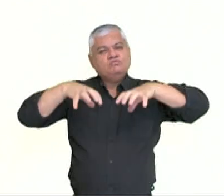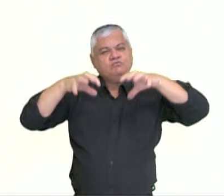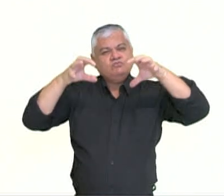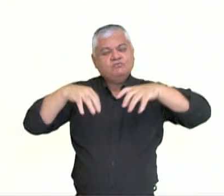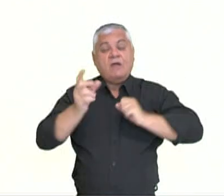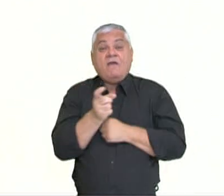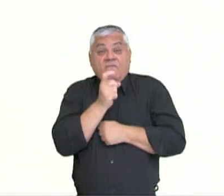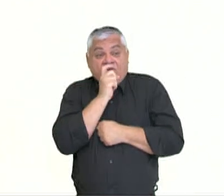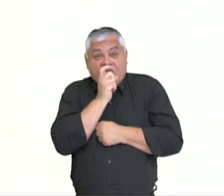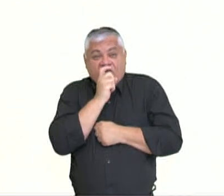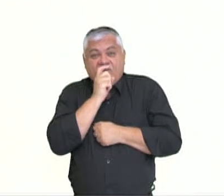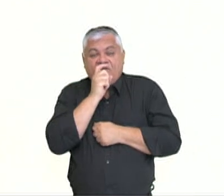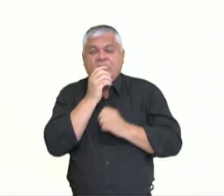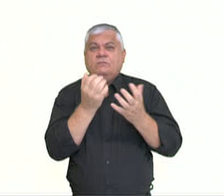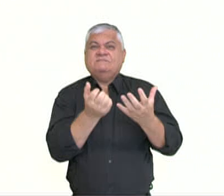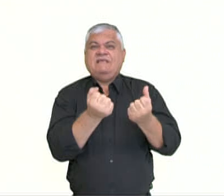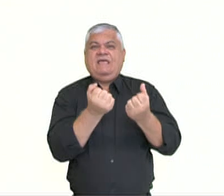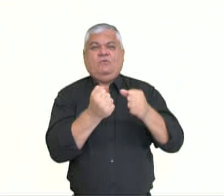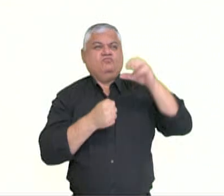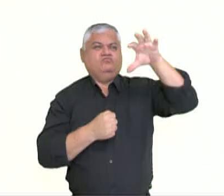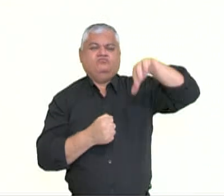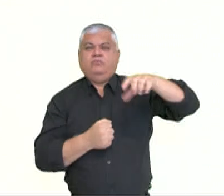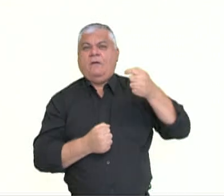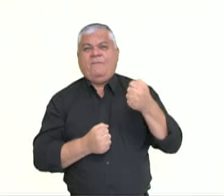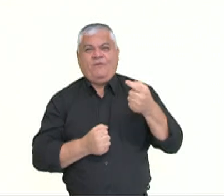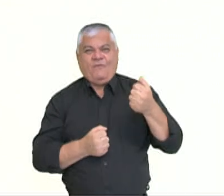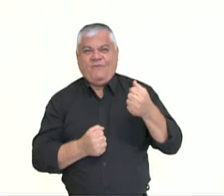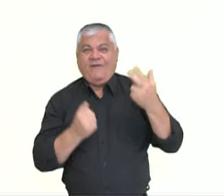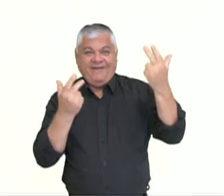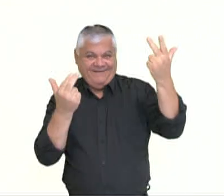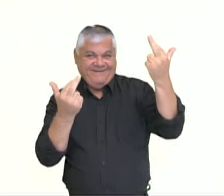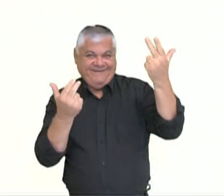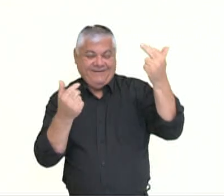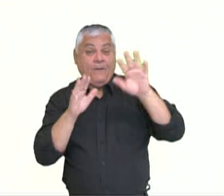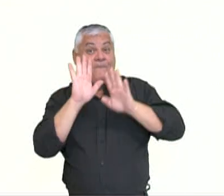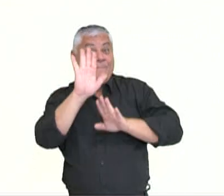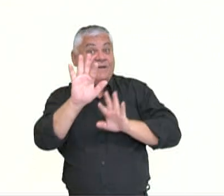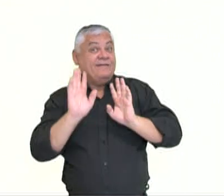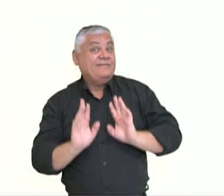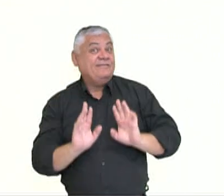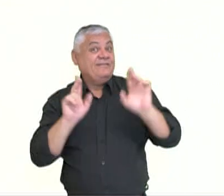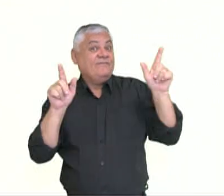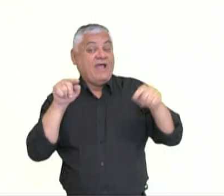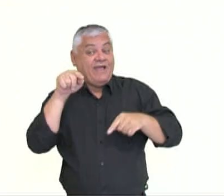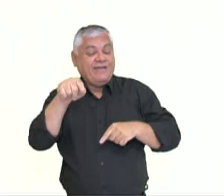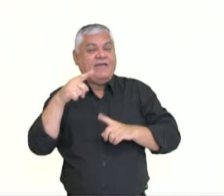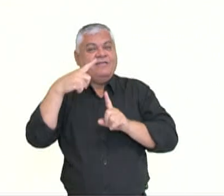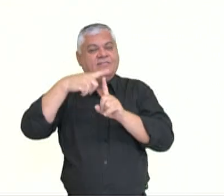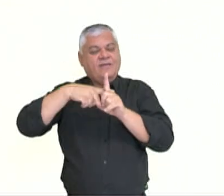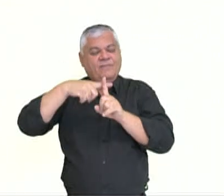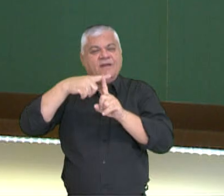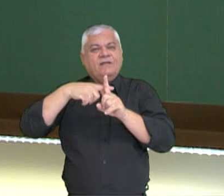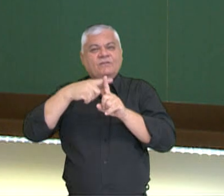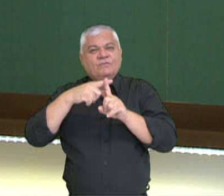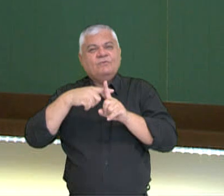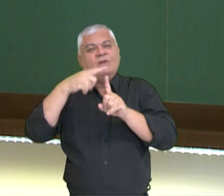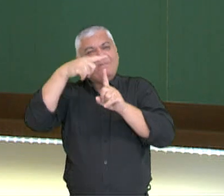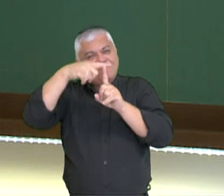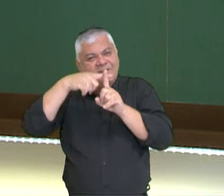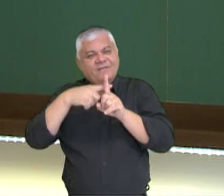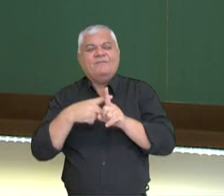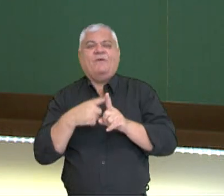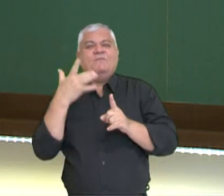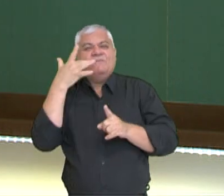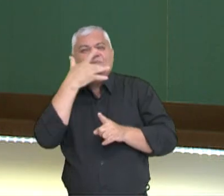baixos índices de chuva, como acontece no clima tropical, mas a diferença básica é de temperatura mais amena, mais baixa,